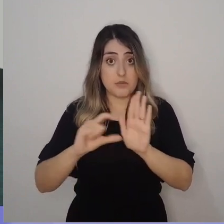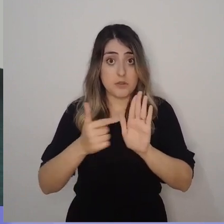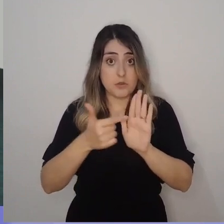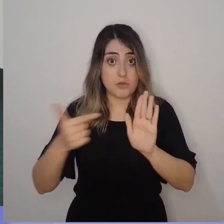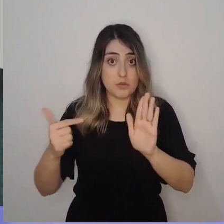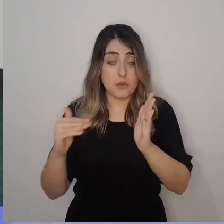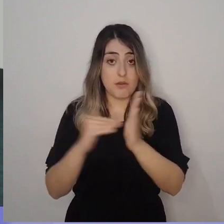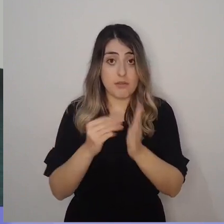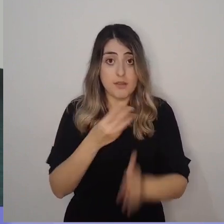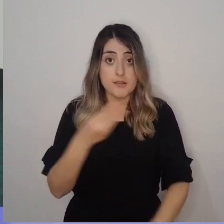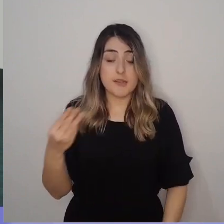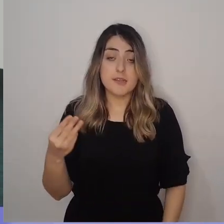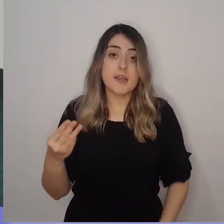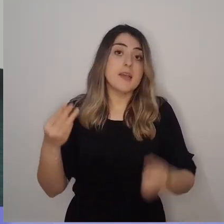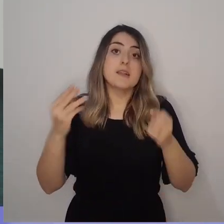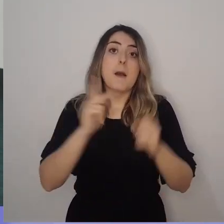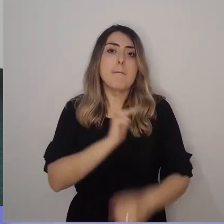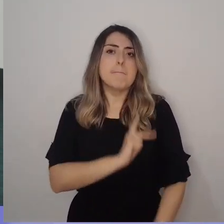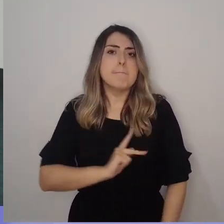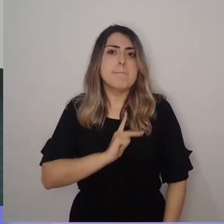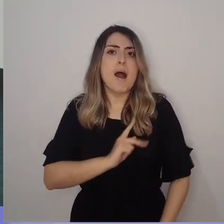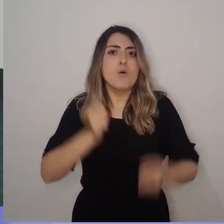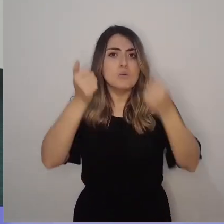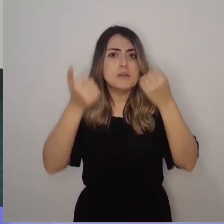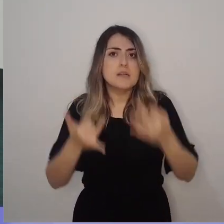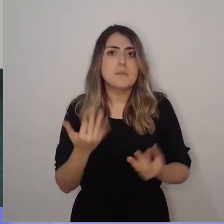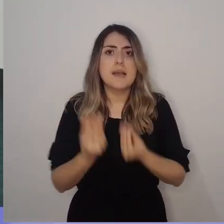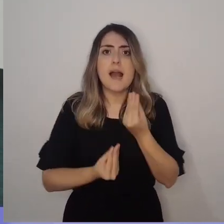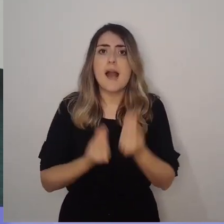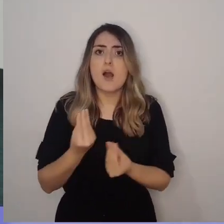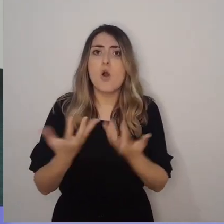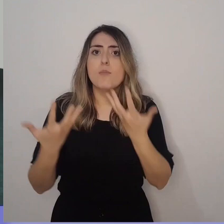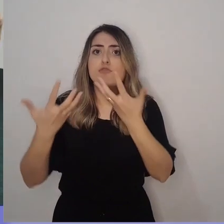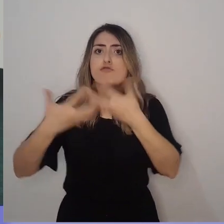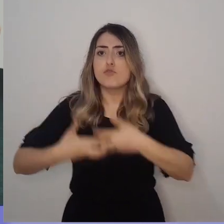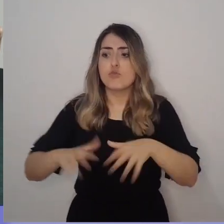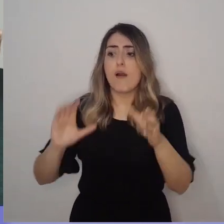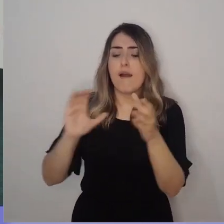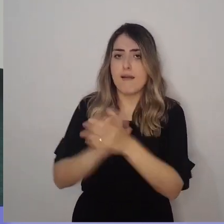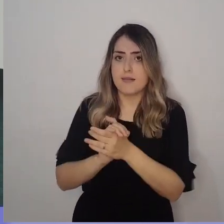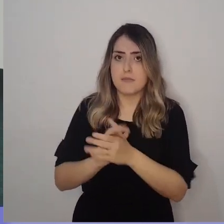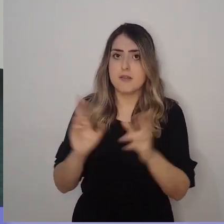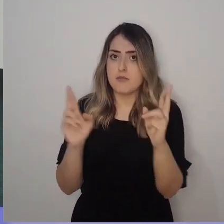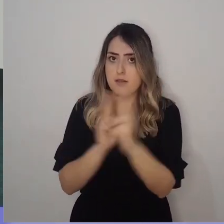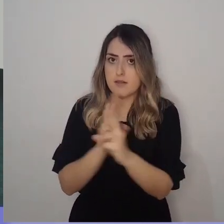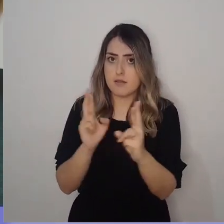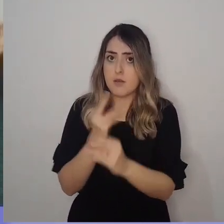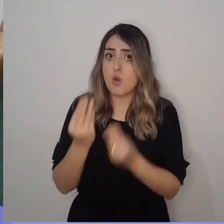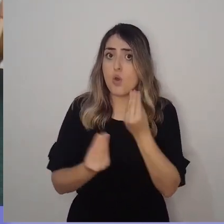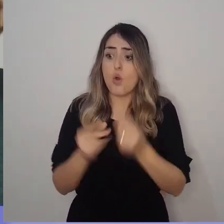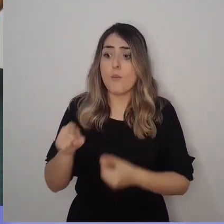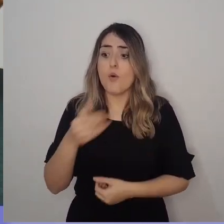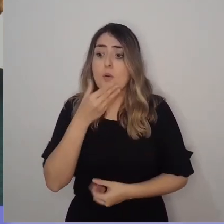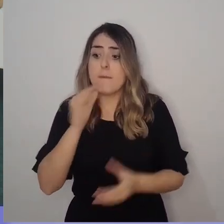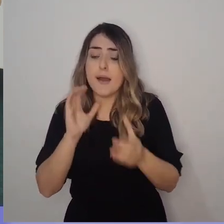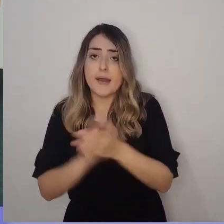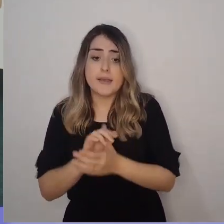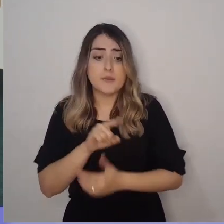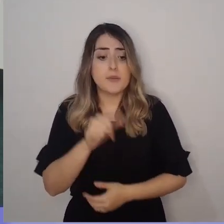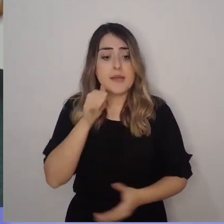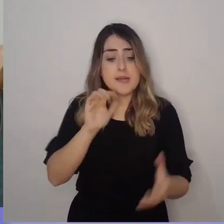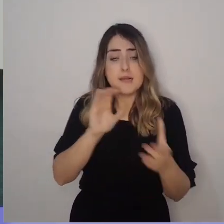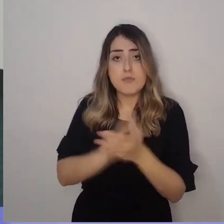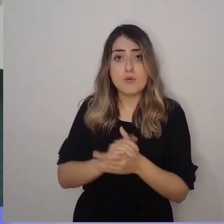versículos 22 a 33, ele fala de como isso funciona dentro do casamento, como o marido e a